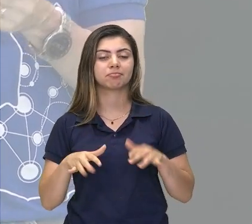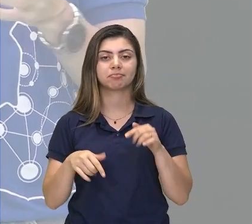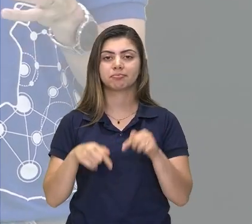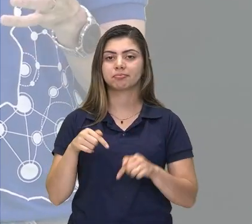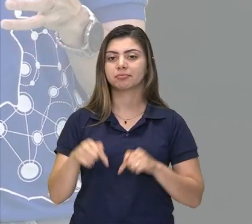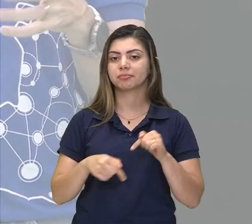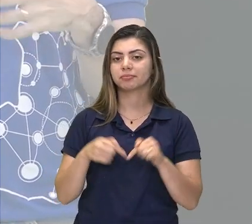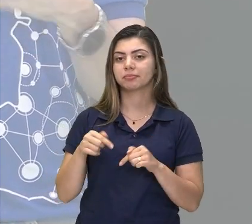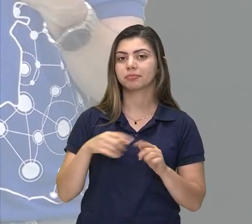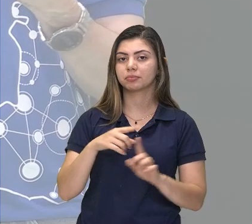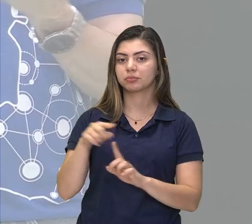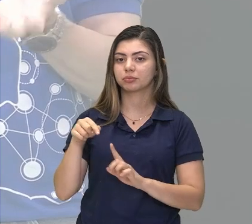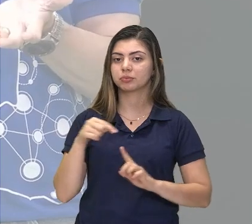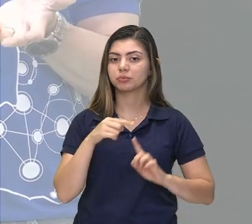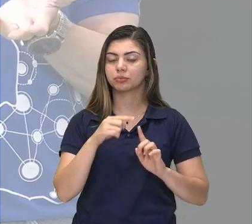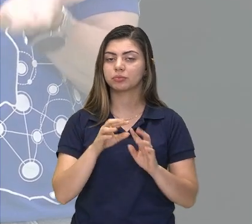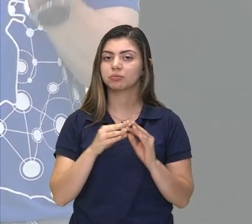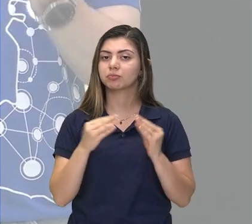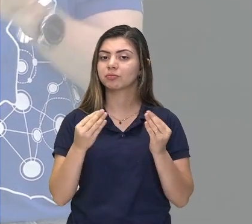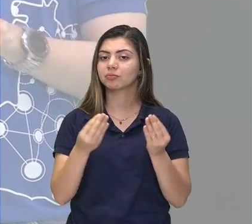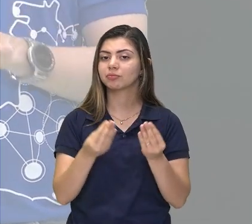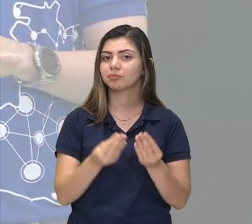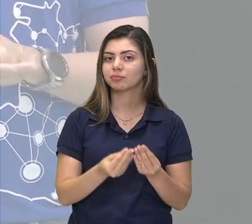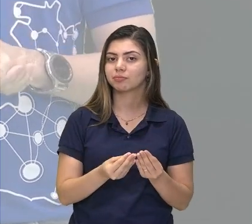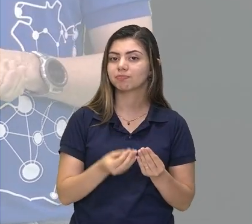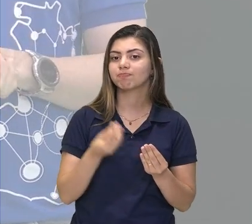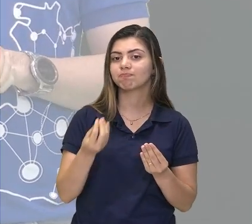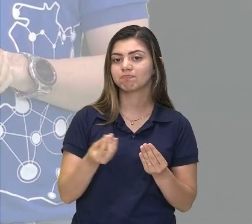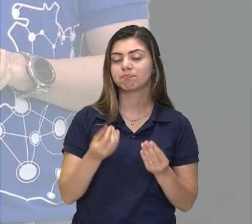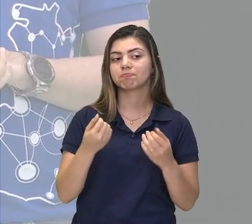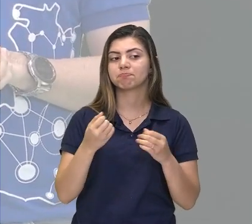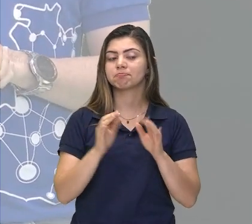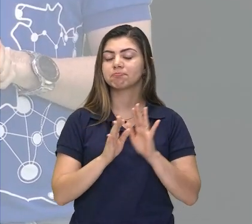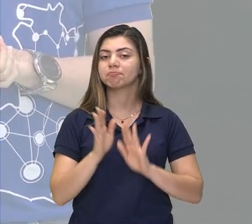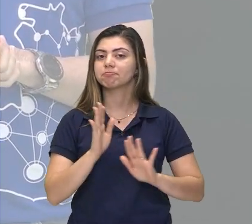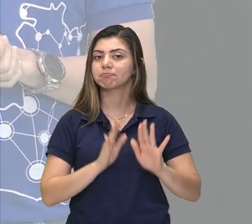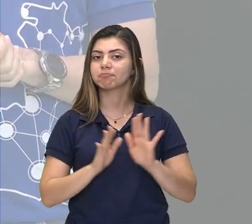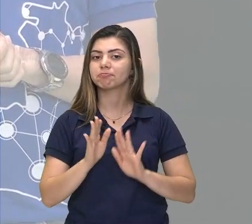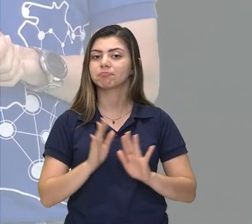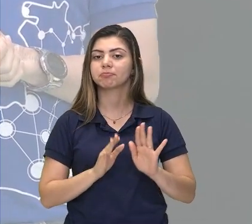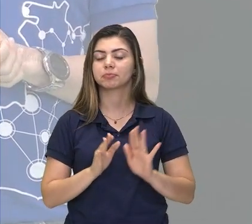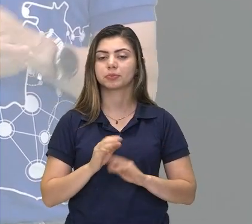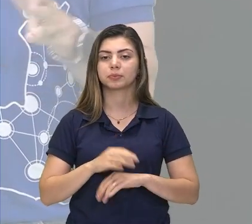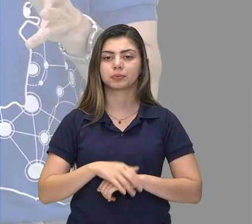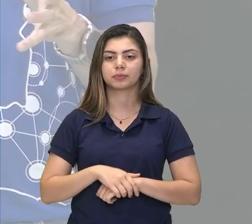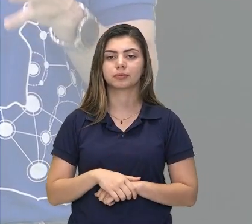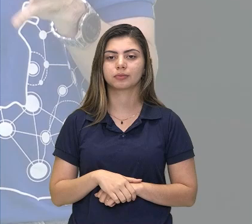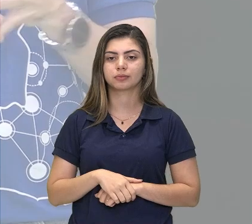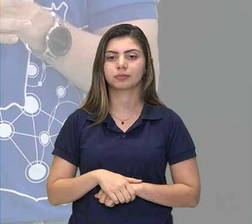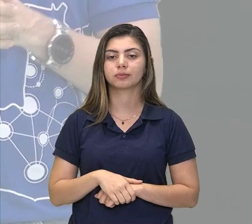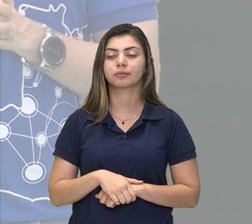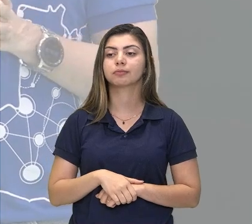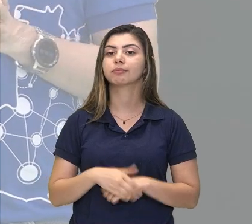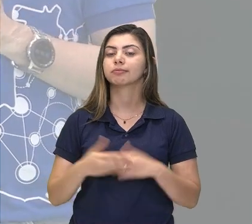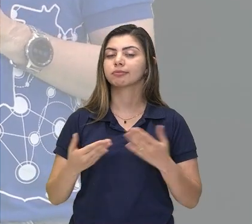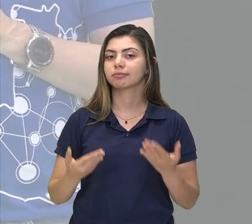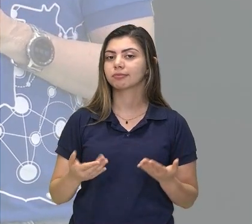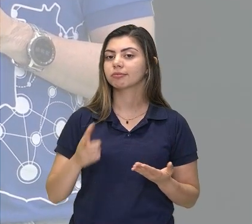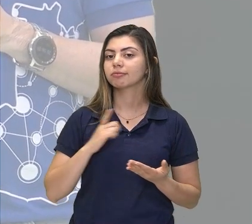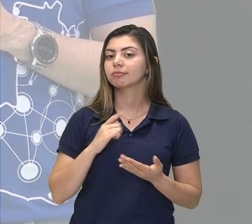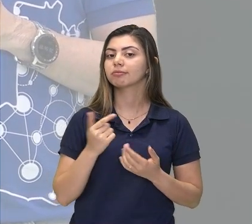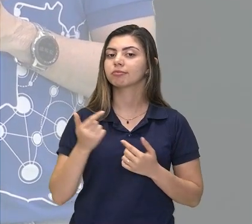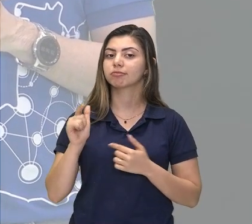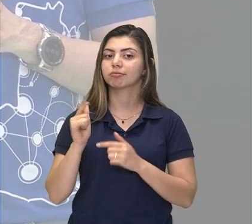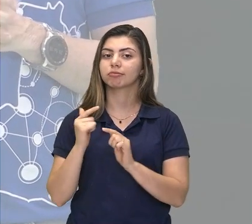né, dependendo ali do composto que a gente está usando, tem que ter muito cuidado, tá? Outros exemplos que a gente pode trazer